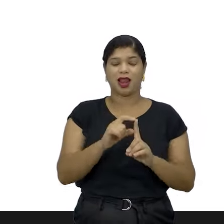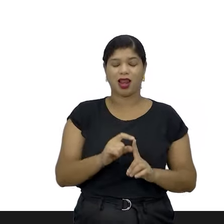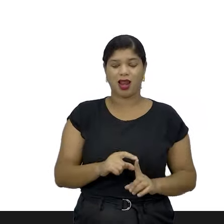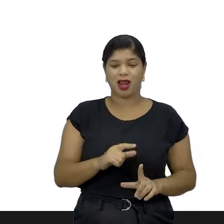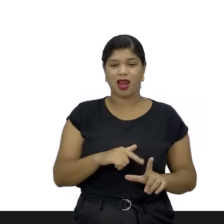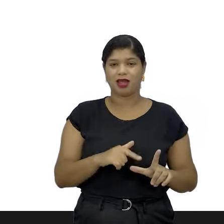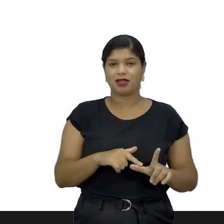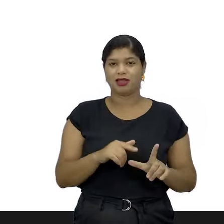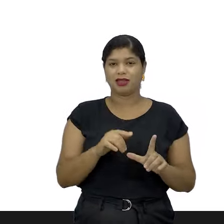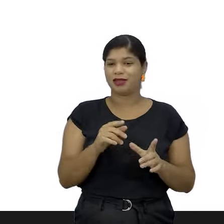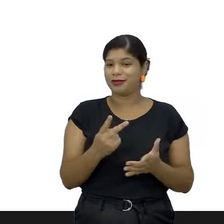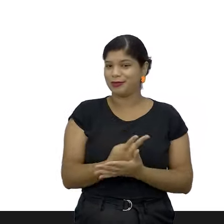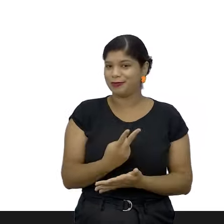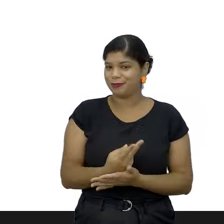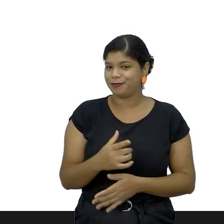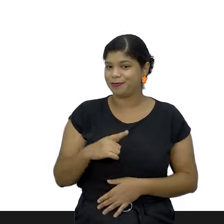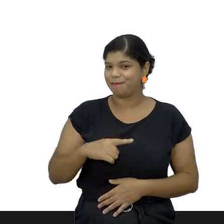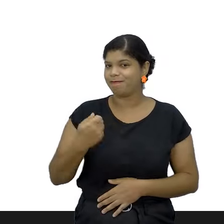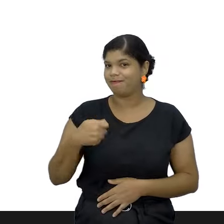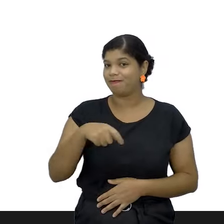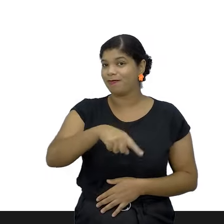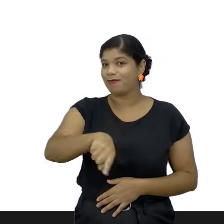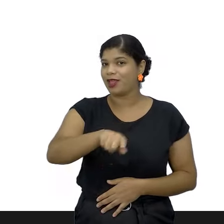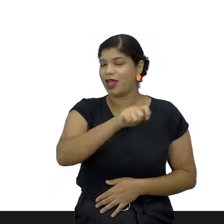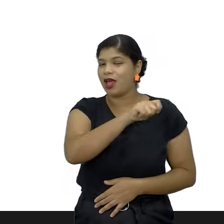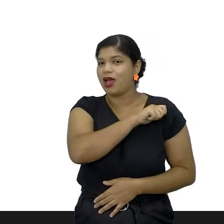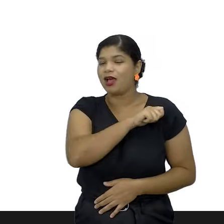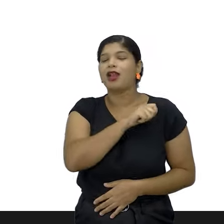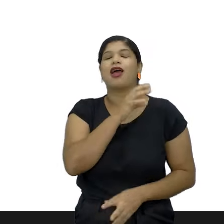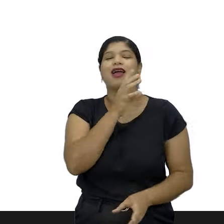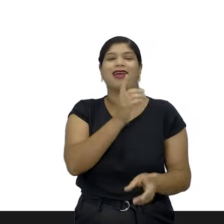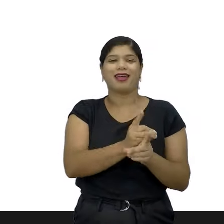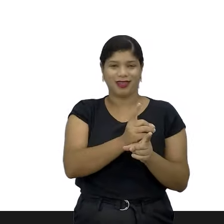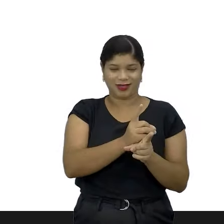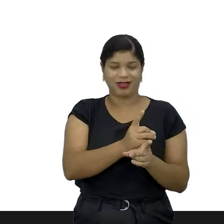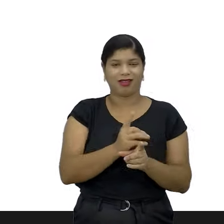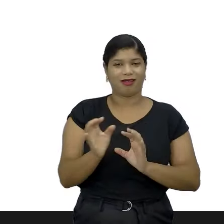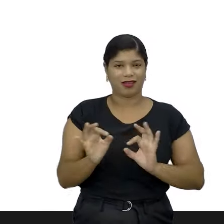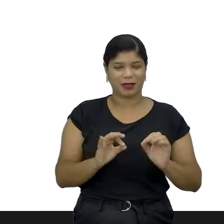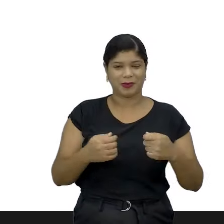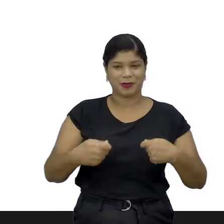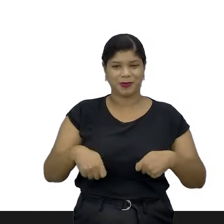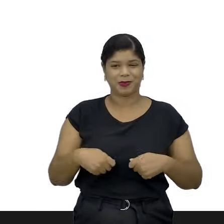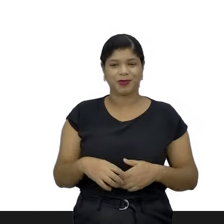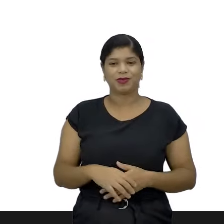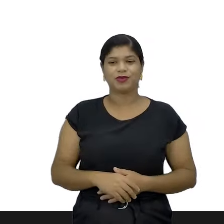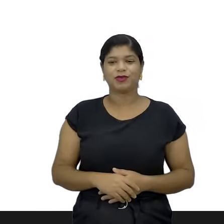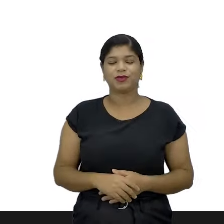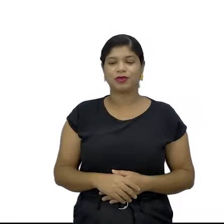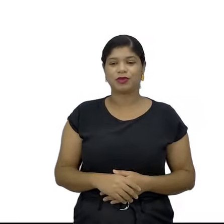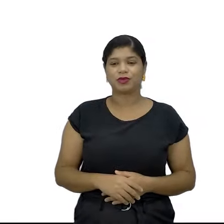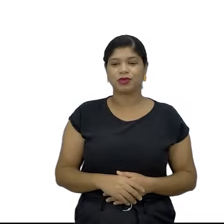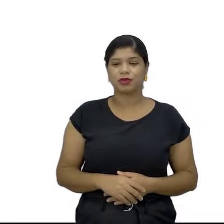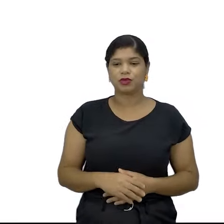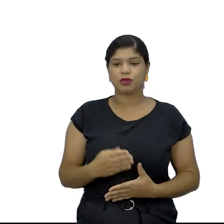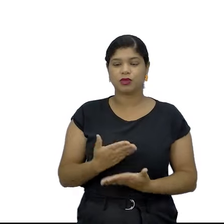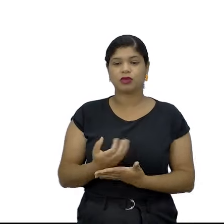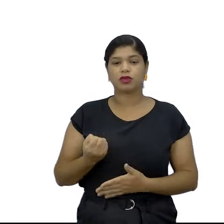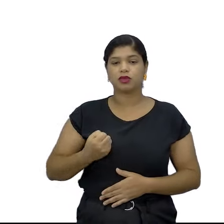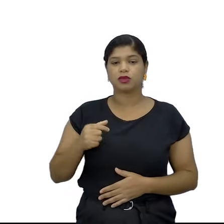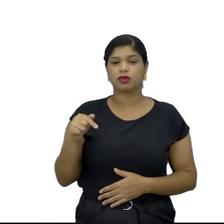ser identificados e corrigidos pelos estudantes. A aula